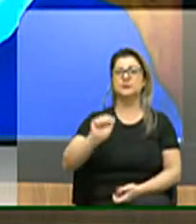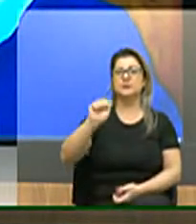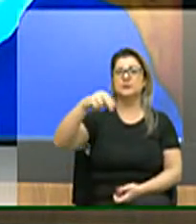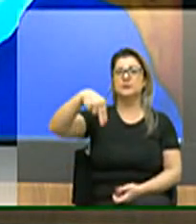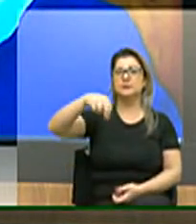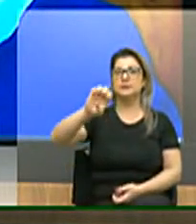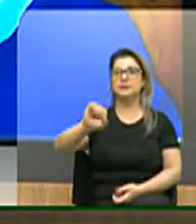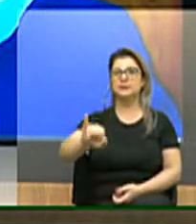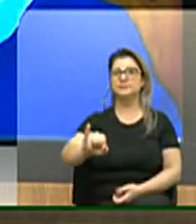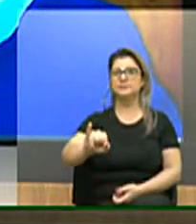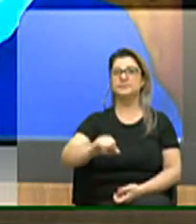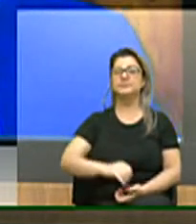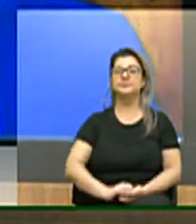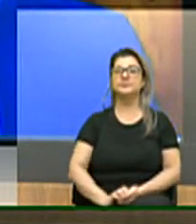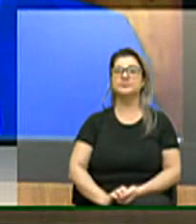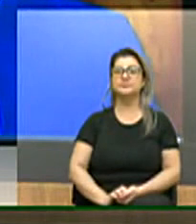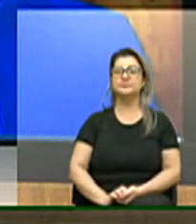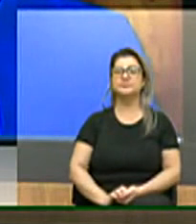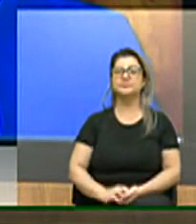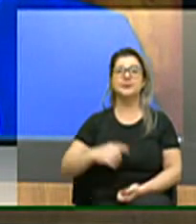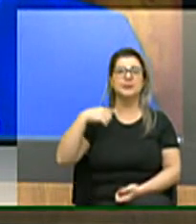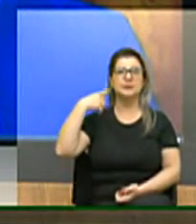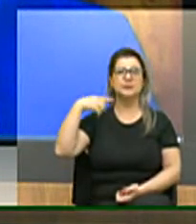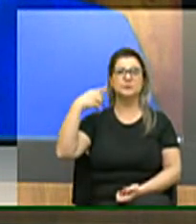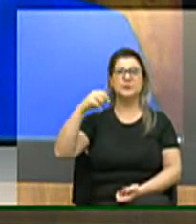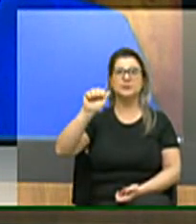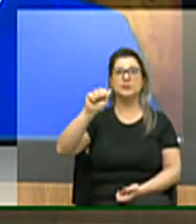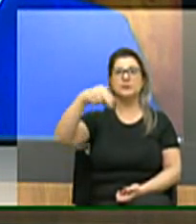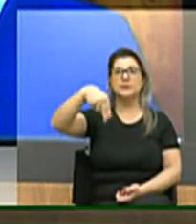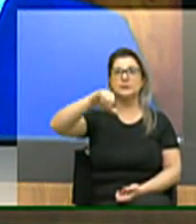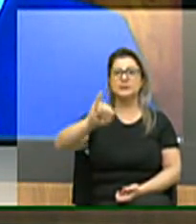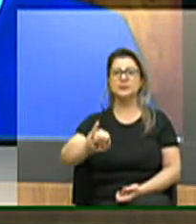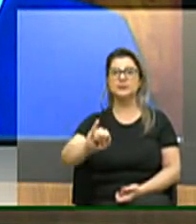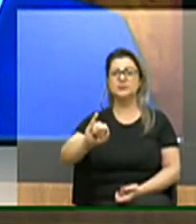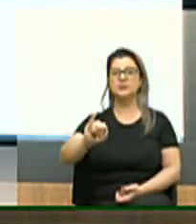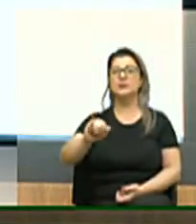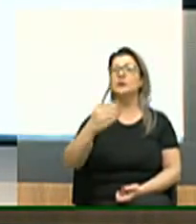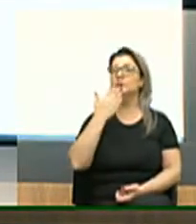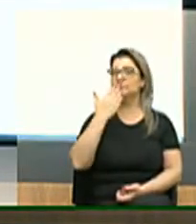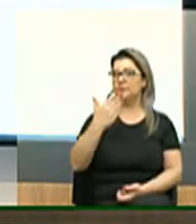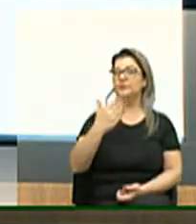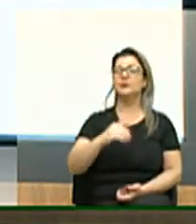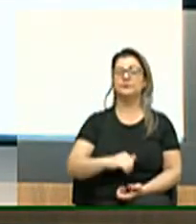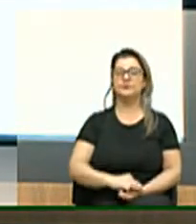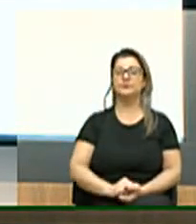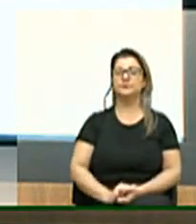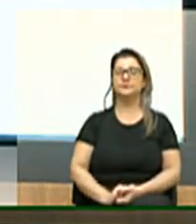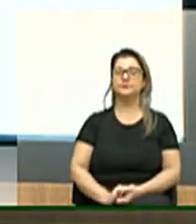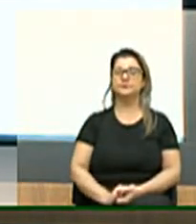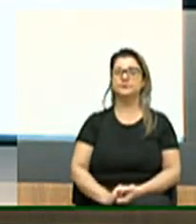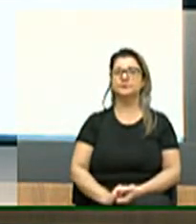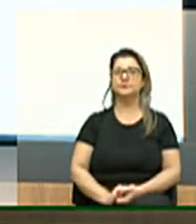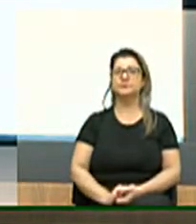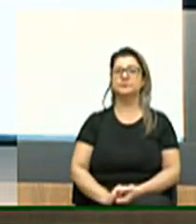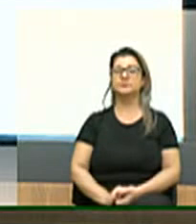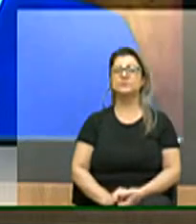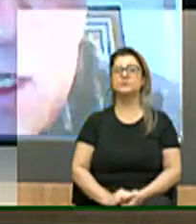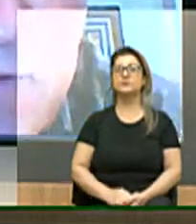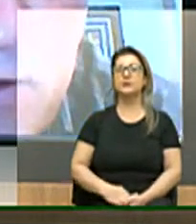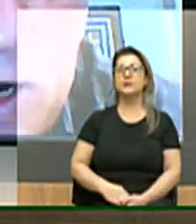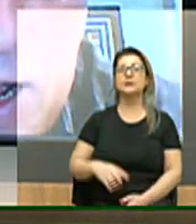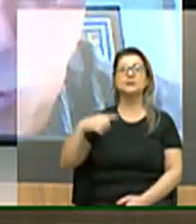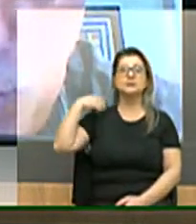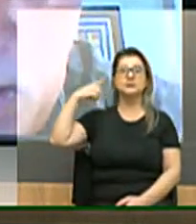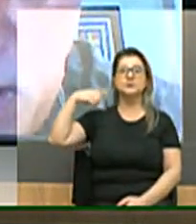Seu voto é favorável. Deputado Anne Ortiz? Sim, ok, favorável. Okay, favorável. Deputado Pepe